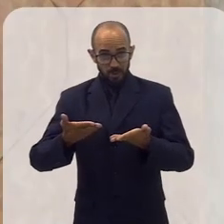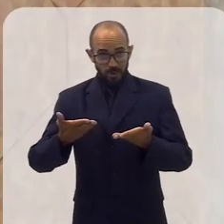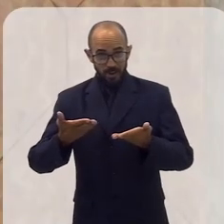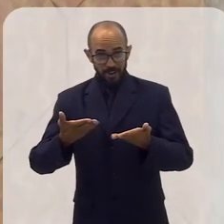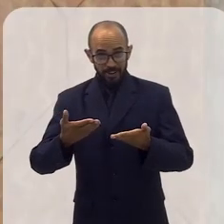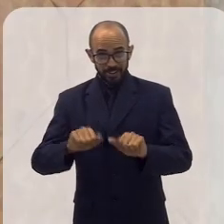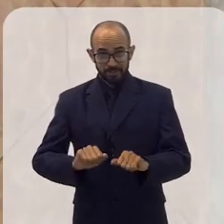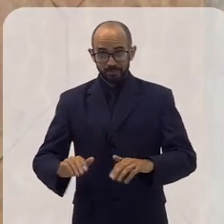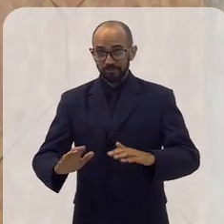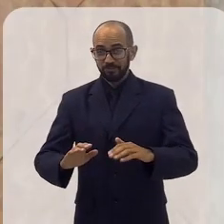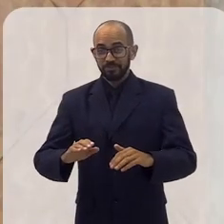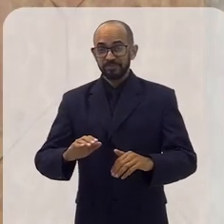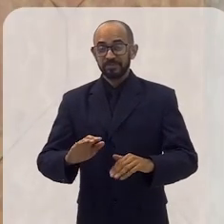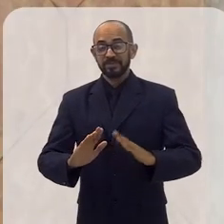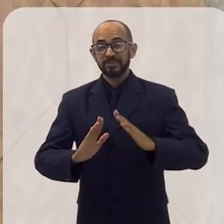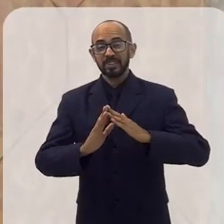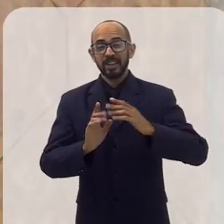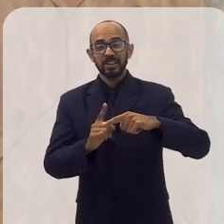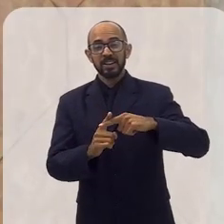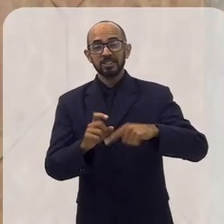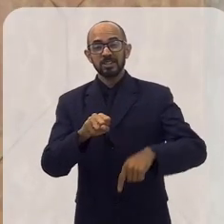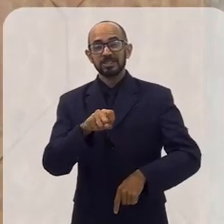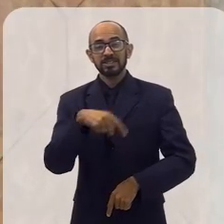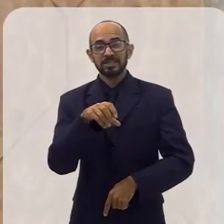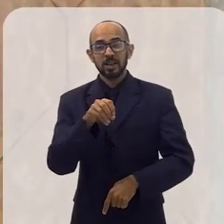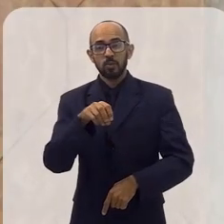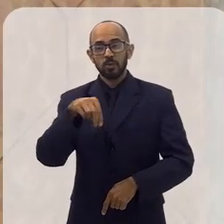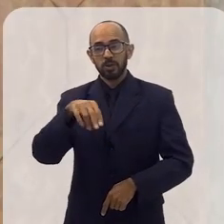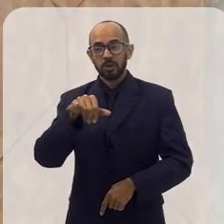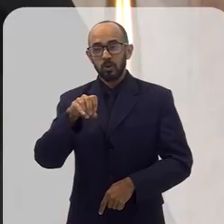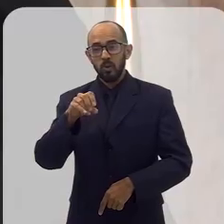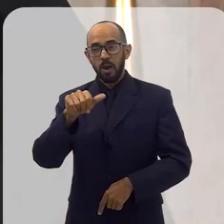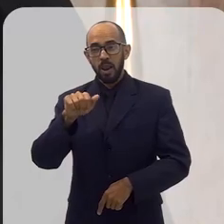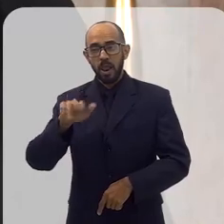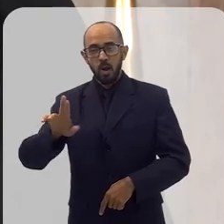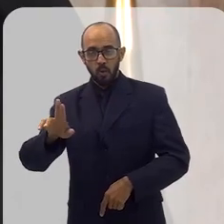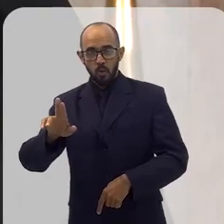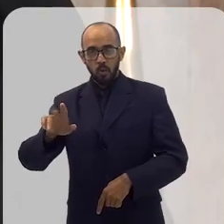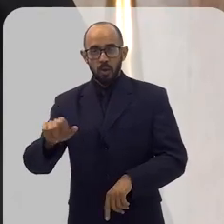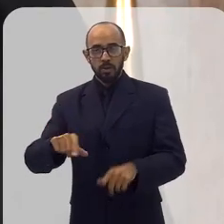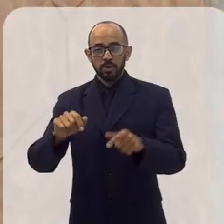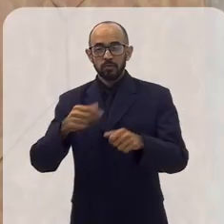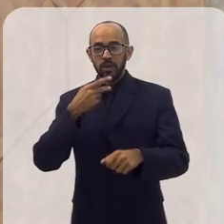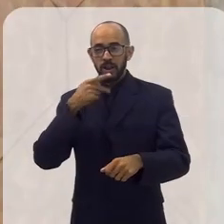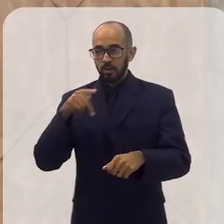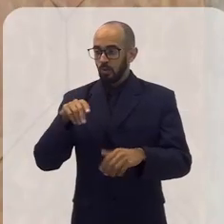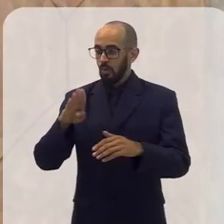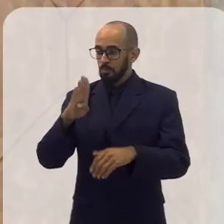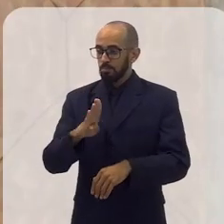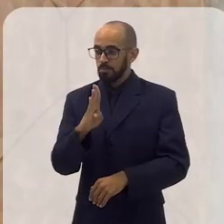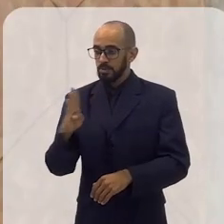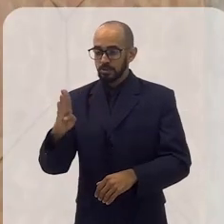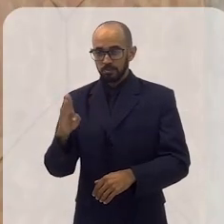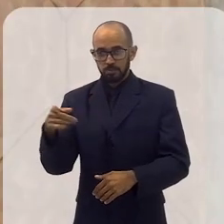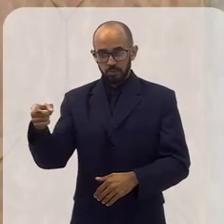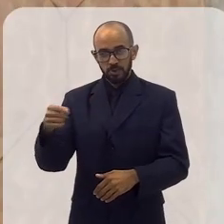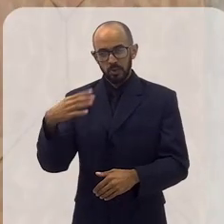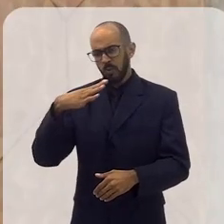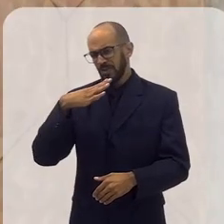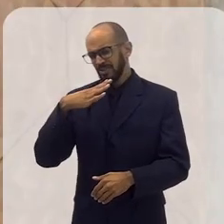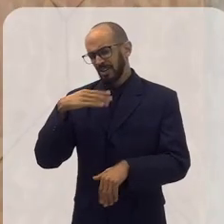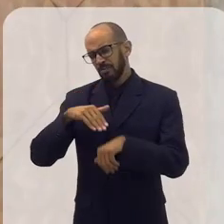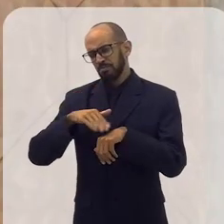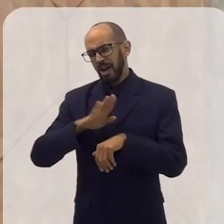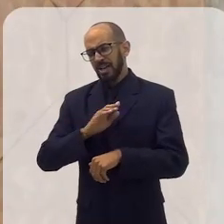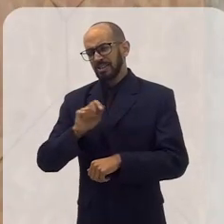Voltamos aqui da Igreja de São Nicolau, conversando com o Bispo Teodoro e conhecendo um pouco mais sobre a